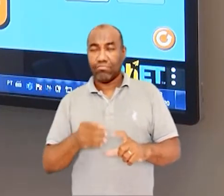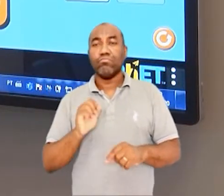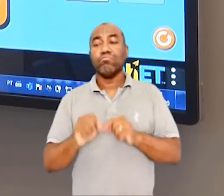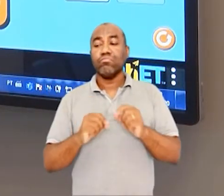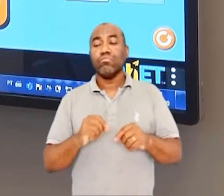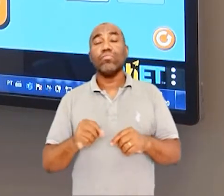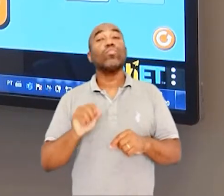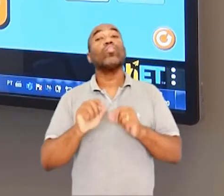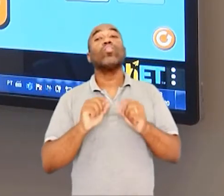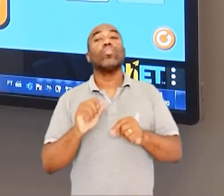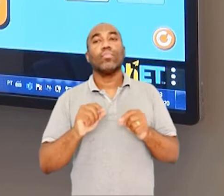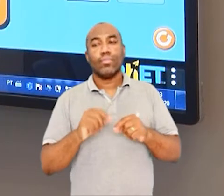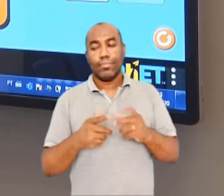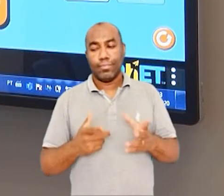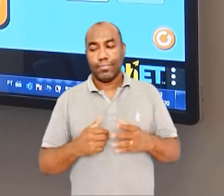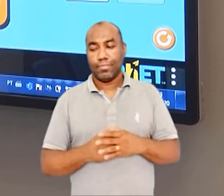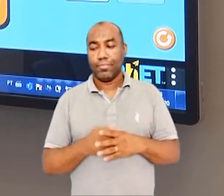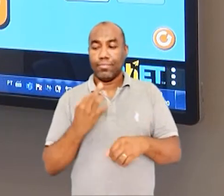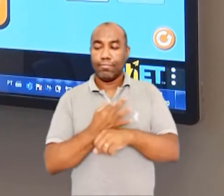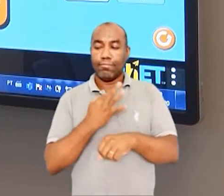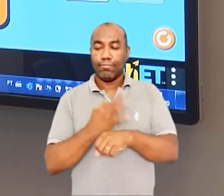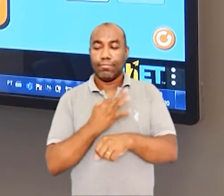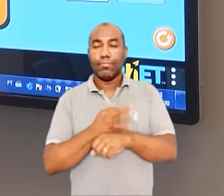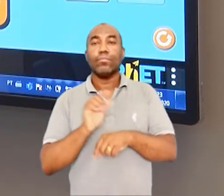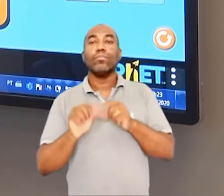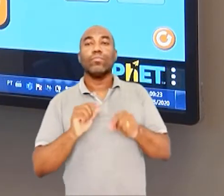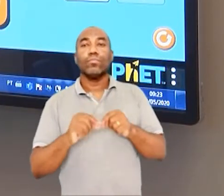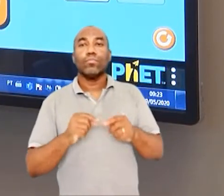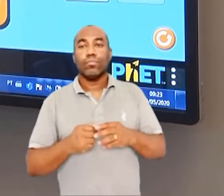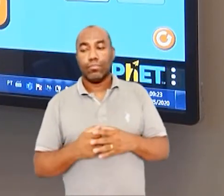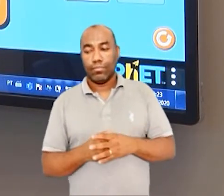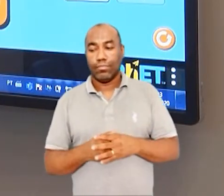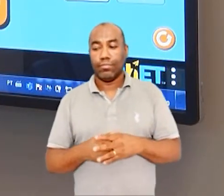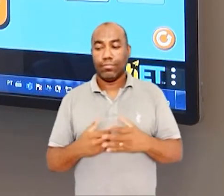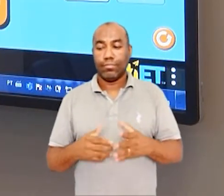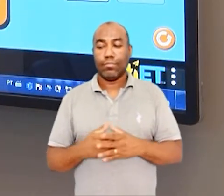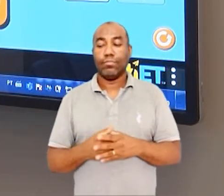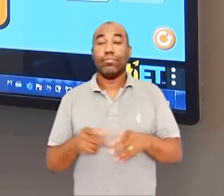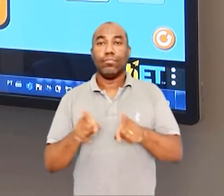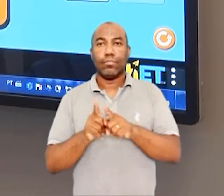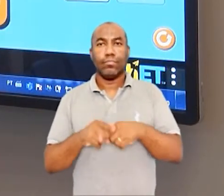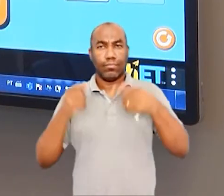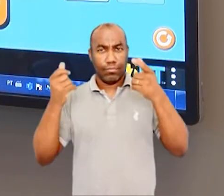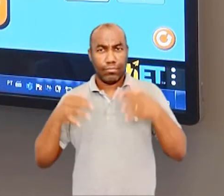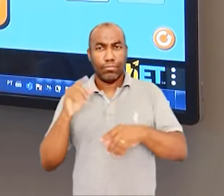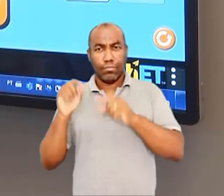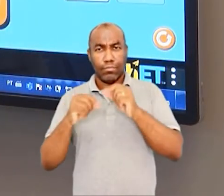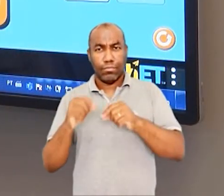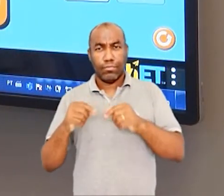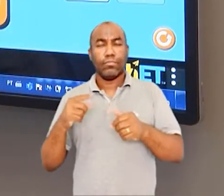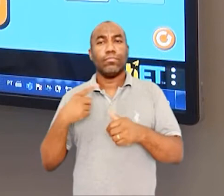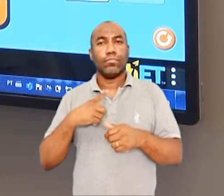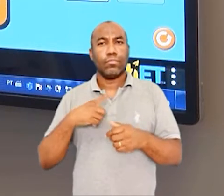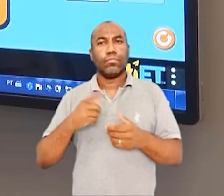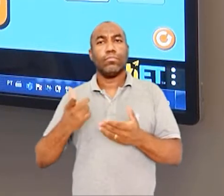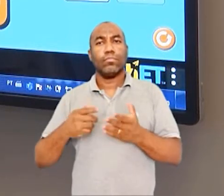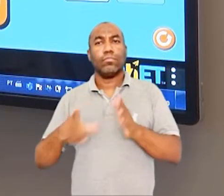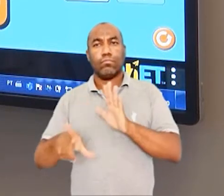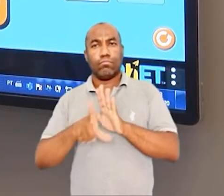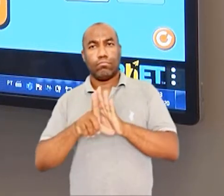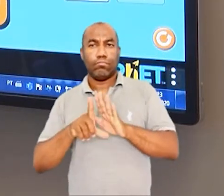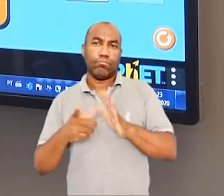vai acontecer com a intensidade de corrente elétrica? Para responder essa pergunta, eu tenho uma equação chamada primeira lei de Ohm, que